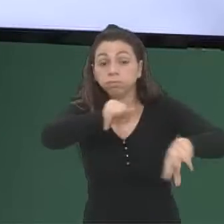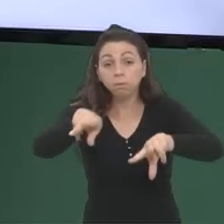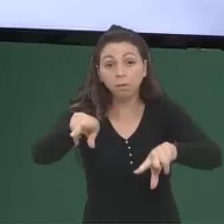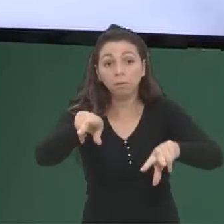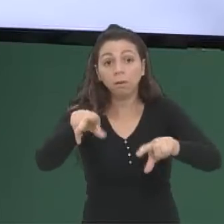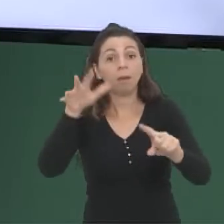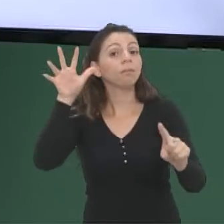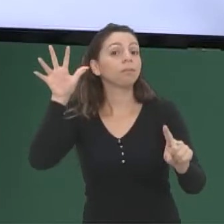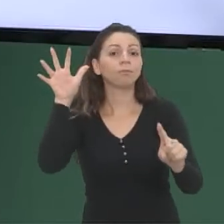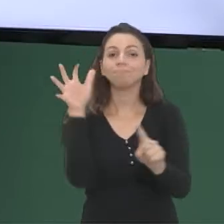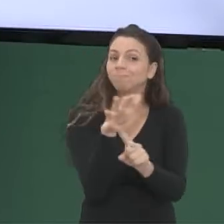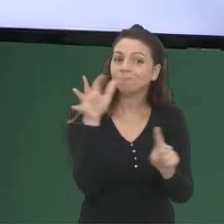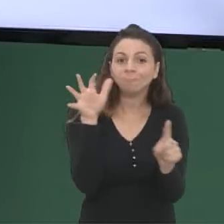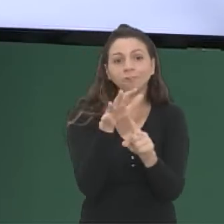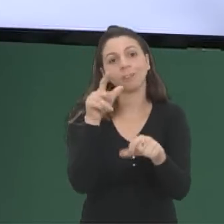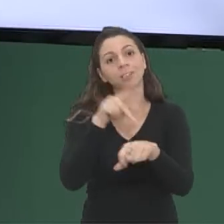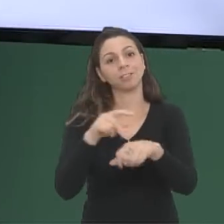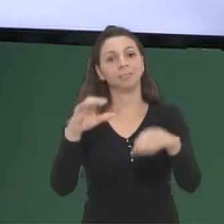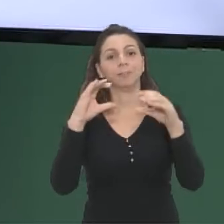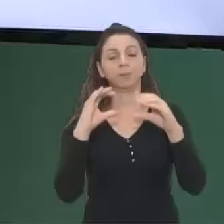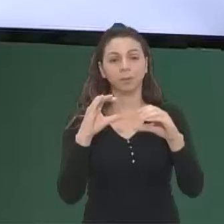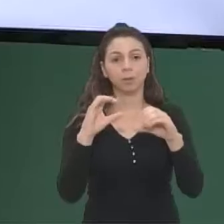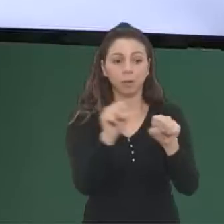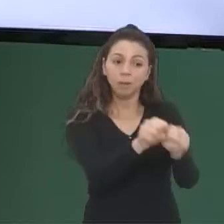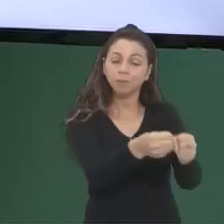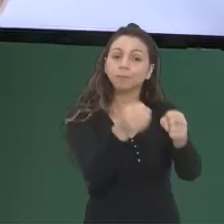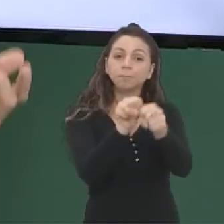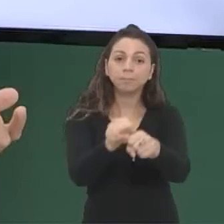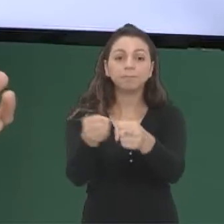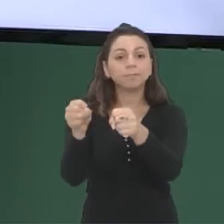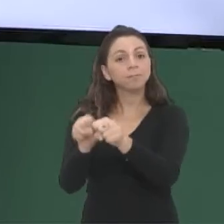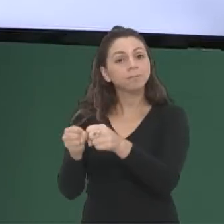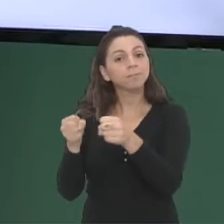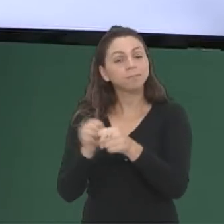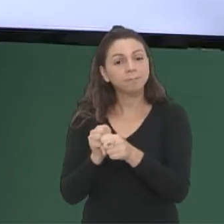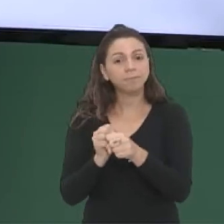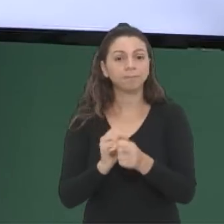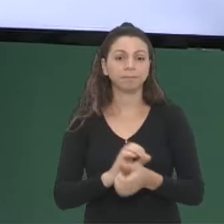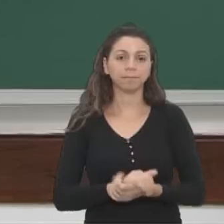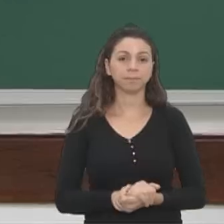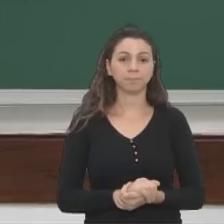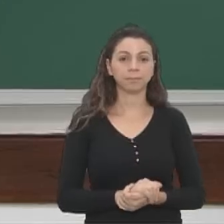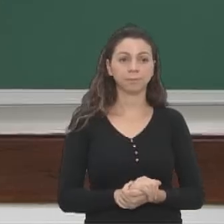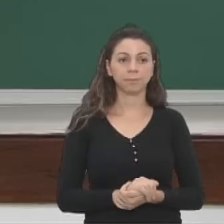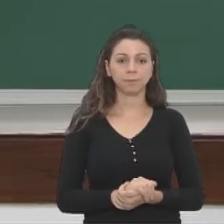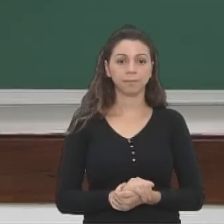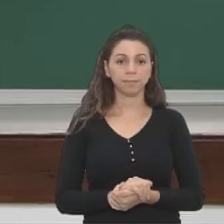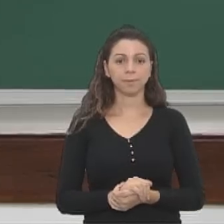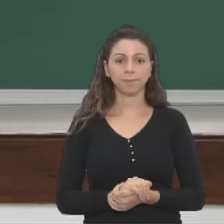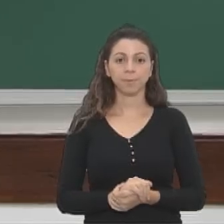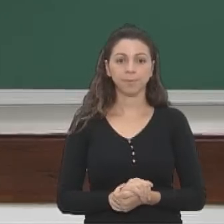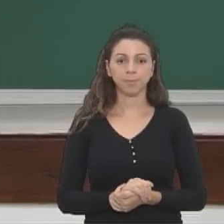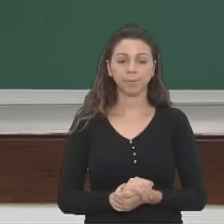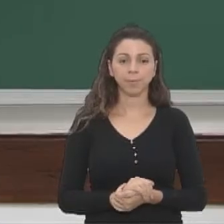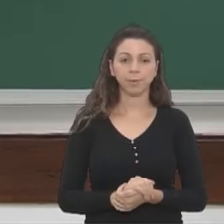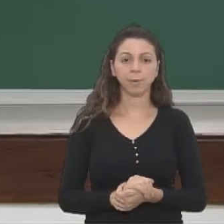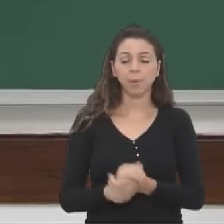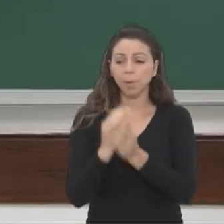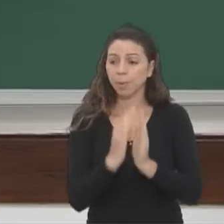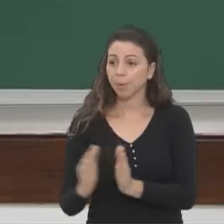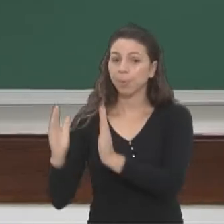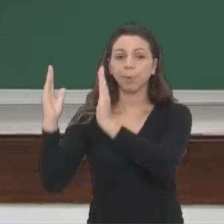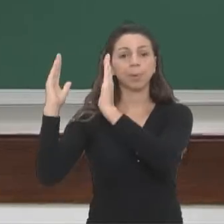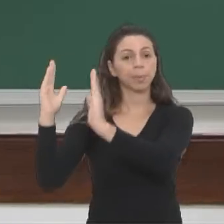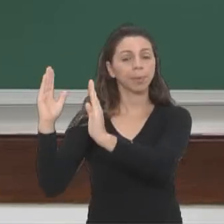certeza essa rocha, ou seja, quebrando elas em partículas menores. Vamos na nossa sequência. E o último